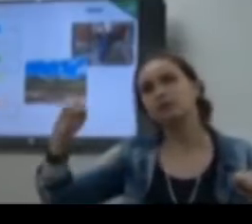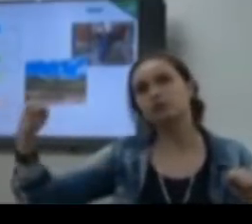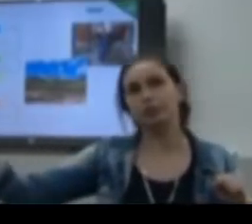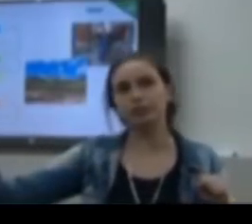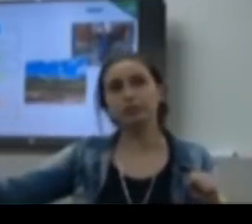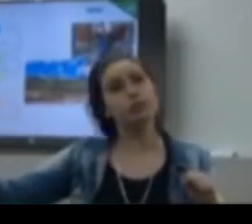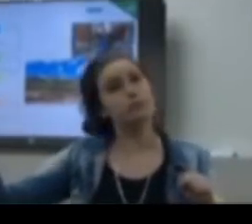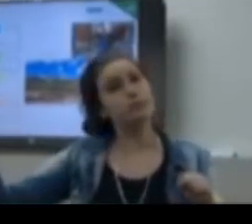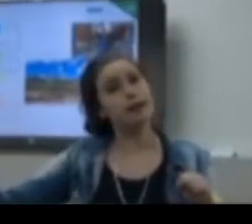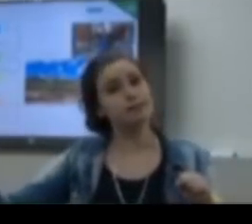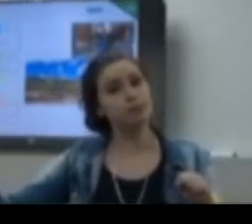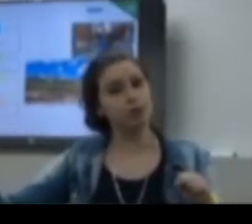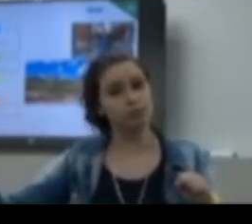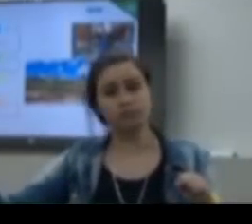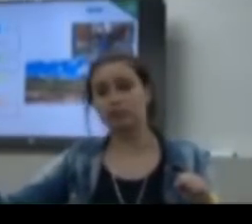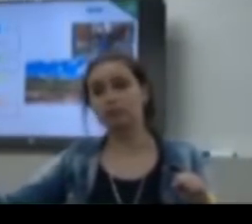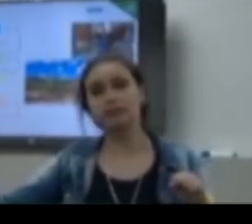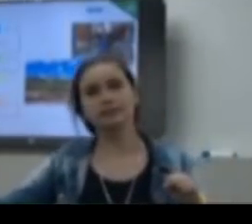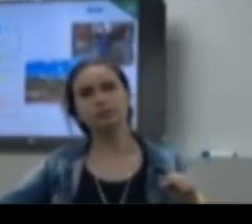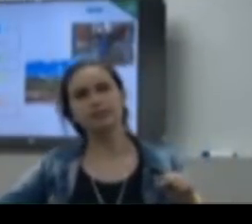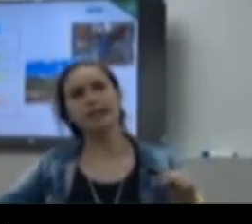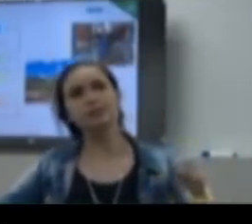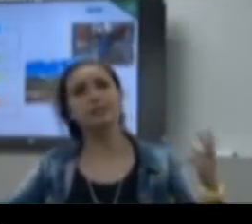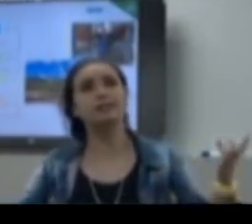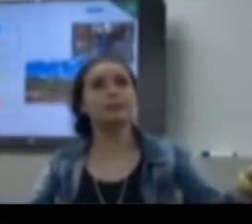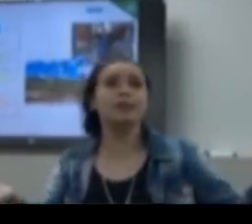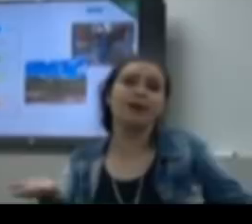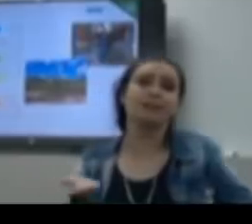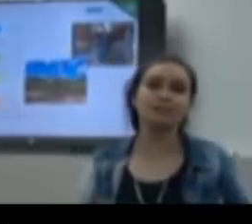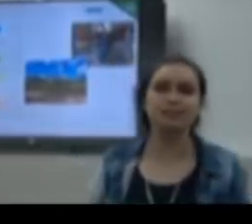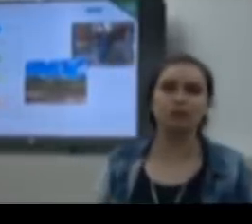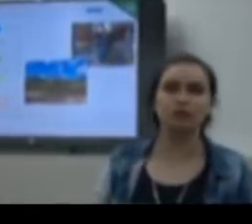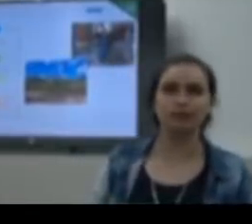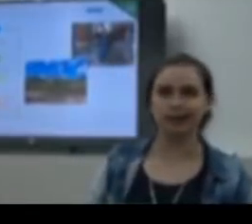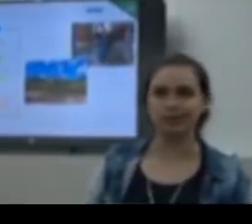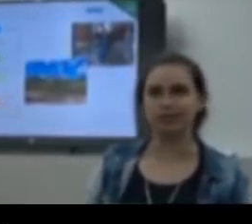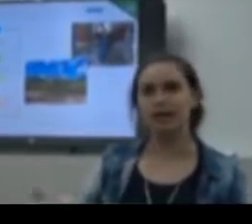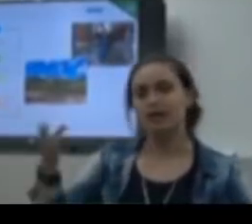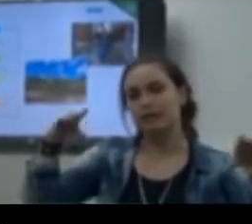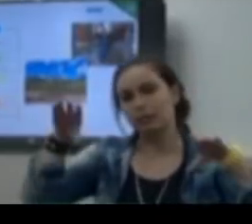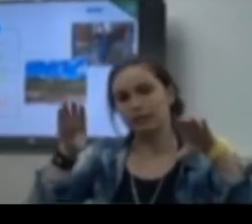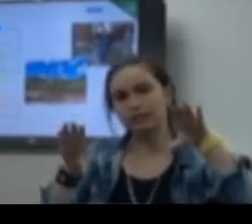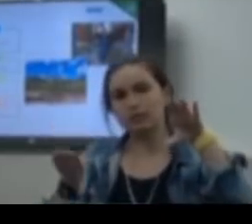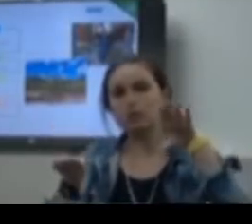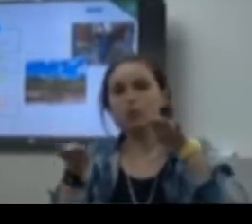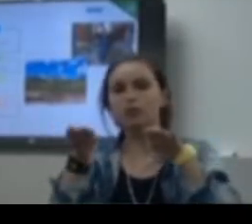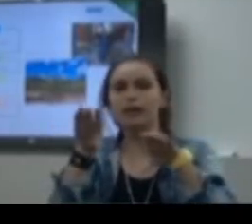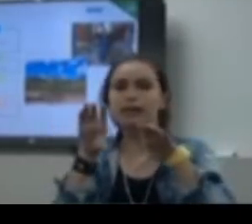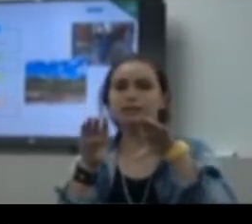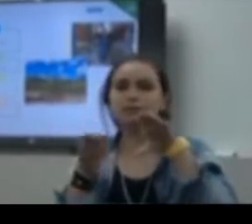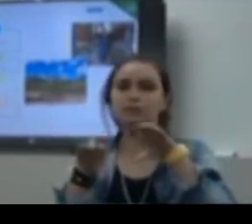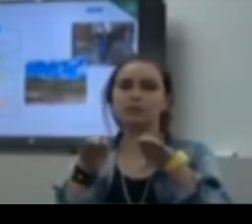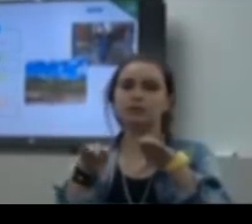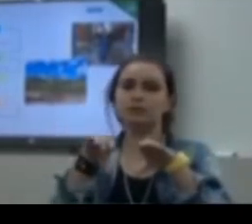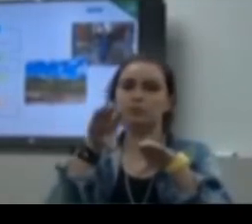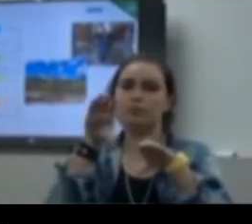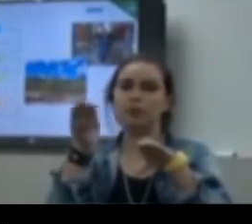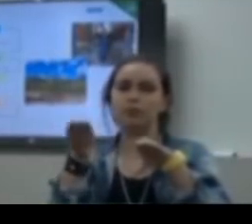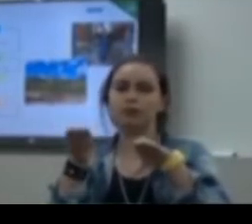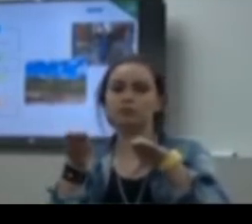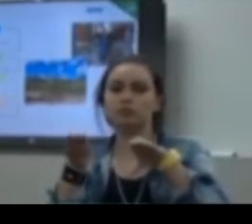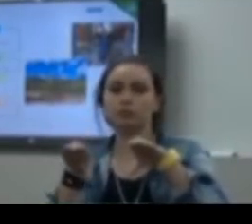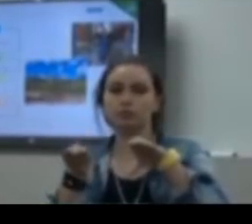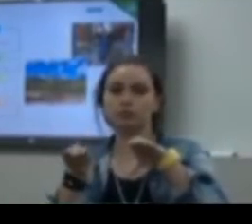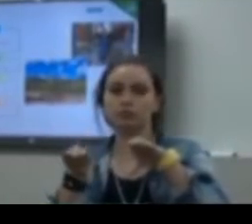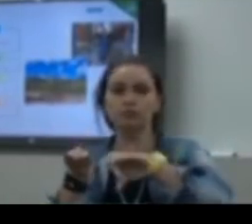ele é menos úmido do que mares e morros. Então, ele não tem tanta umidade. Mas ele também não é tão seco quanto a Caatinga. Então, ele une ali as 2 coisas.